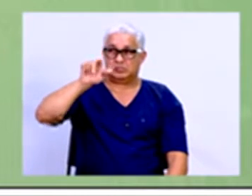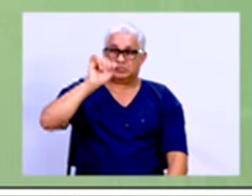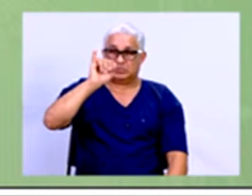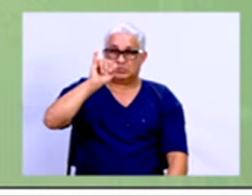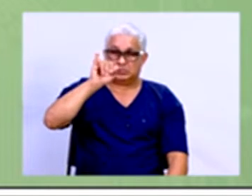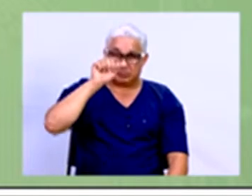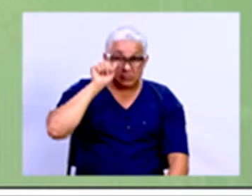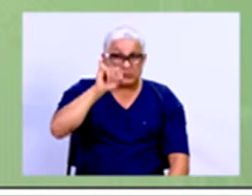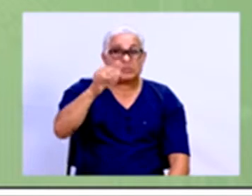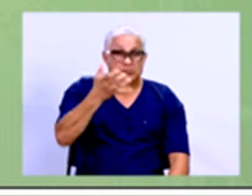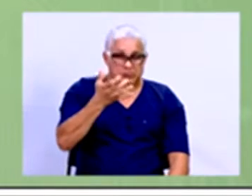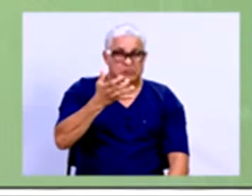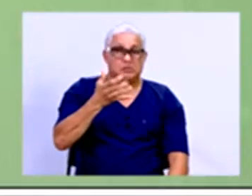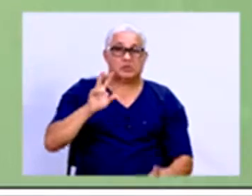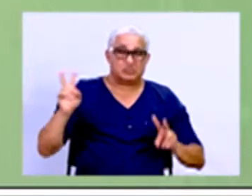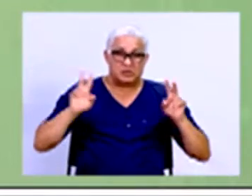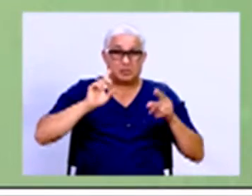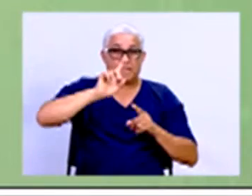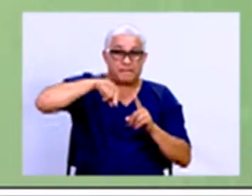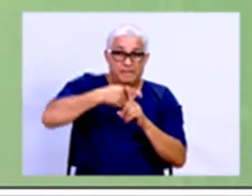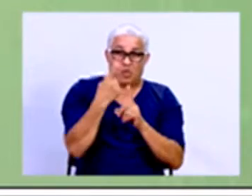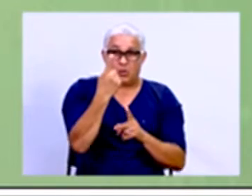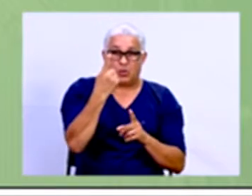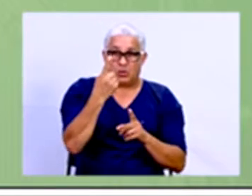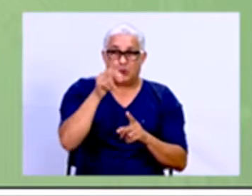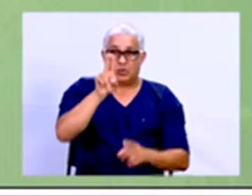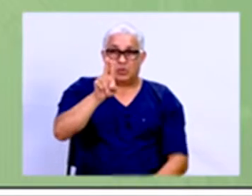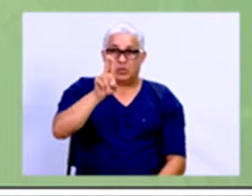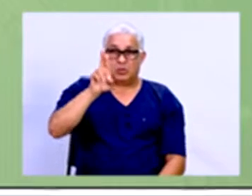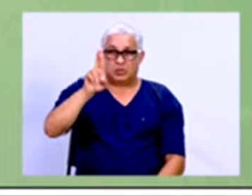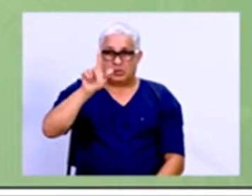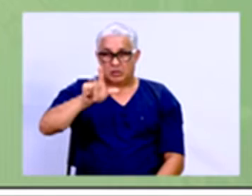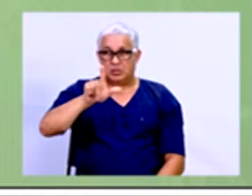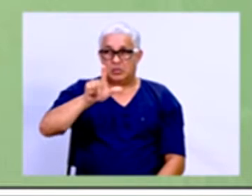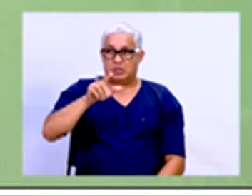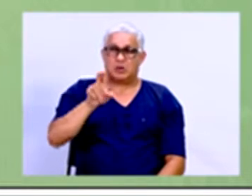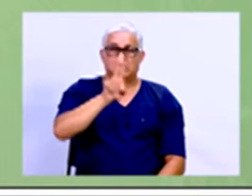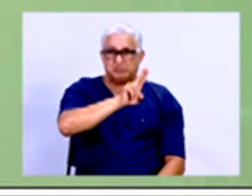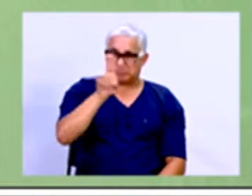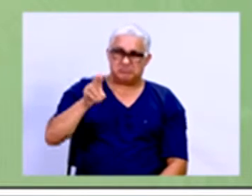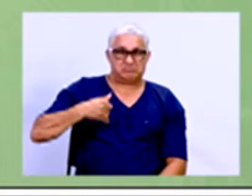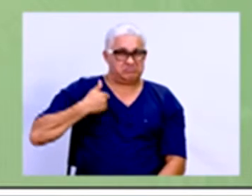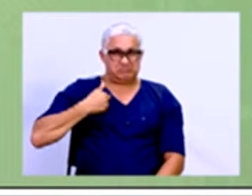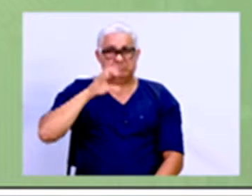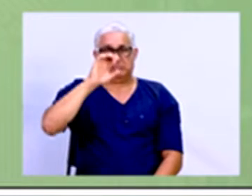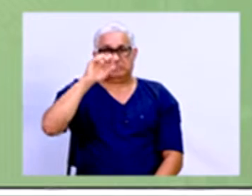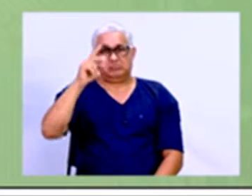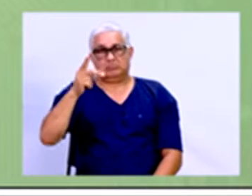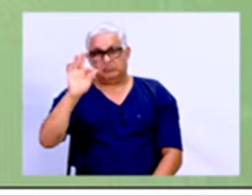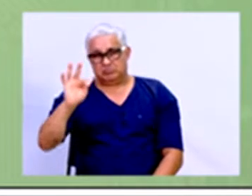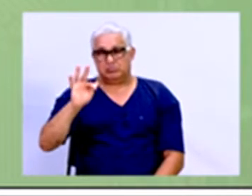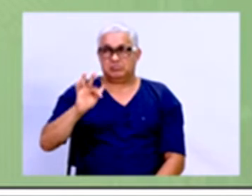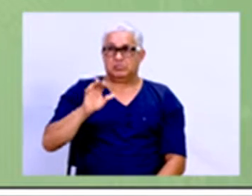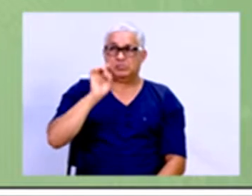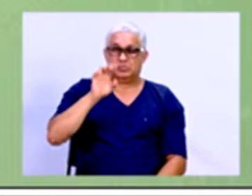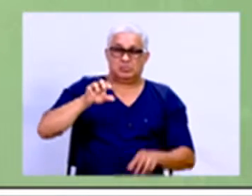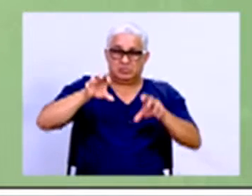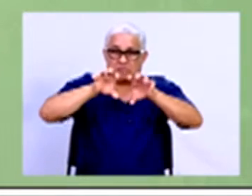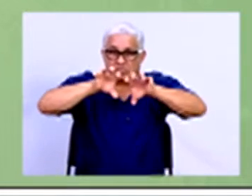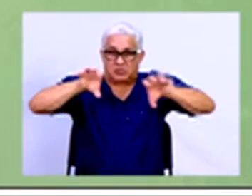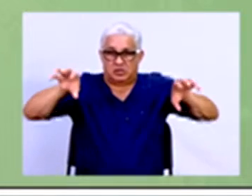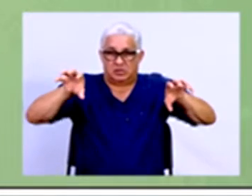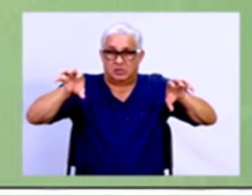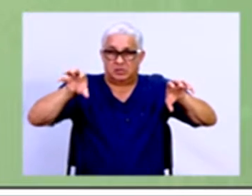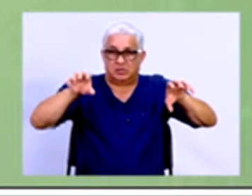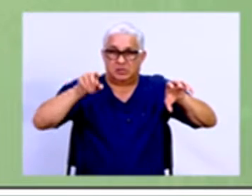passar mais de um valor via URL, né, se eu quiser passar o nome, idade, CPF, né, a gente apenas separa com o